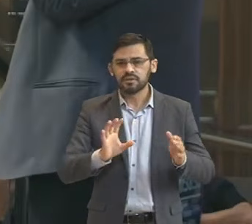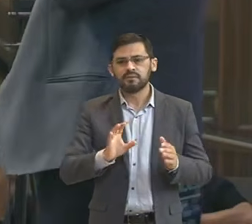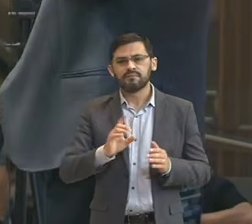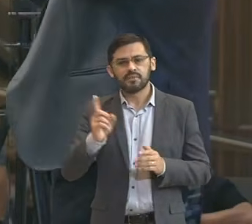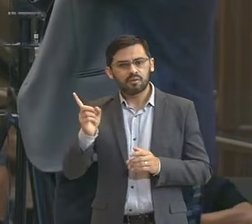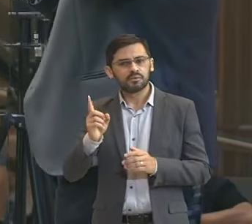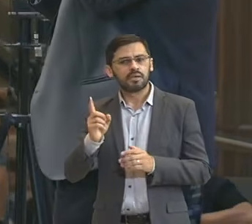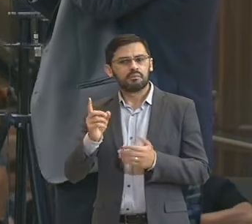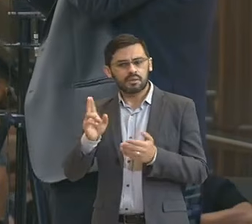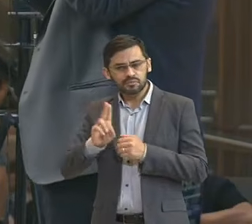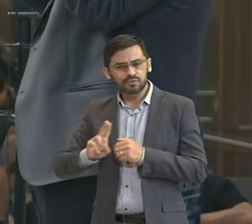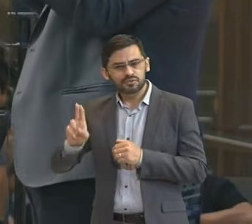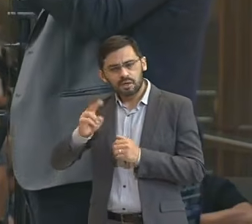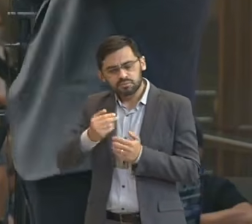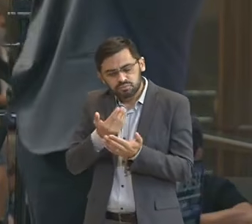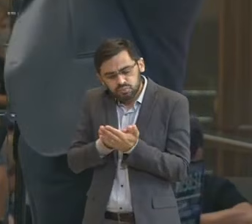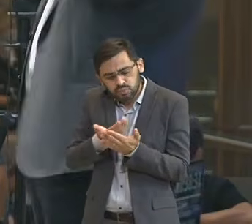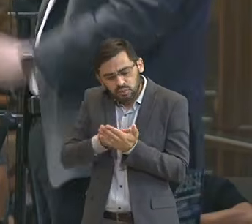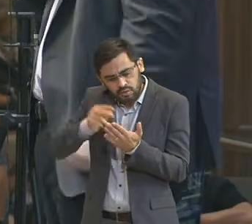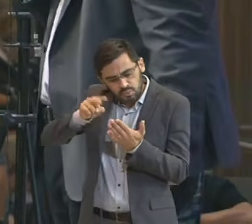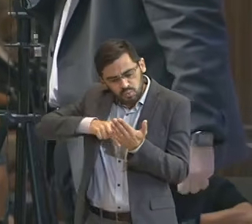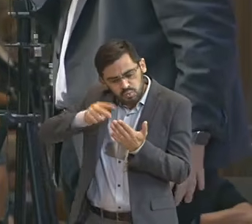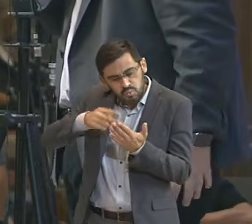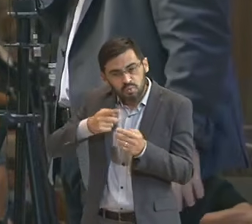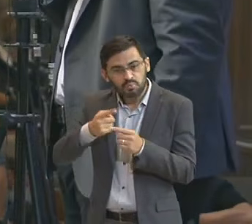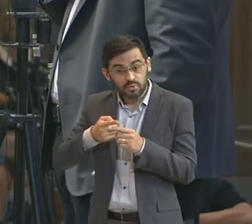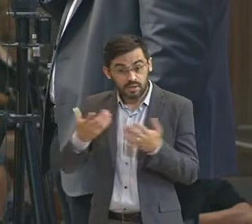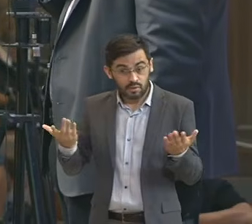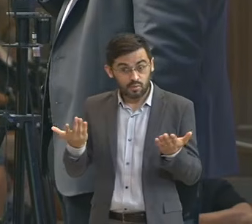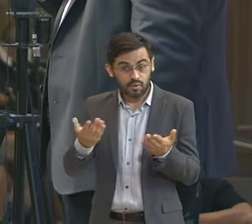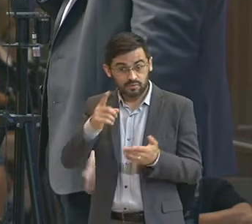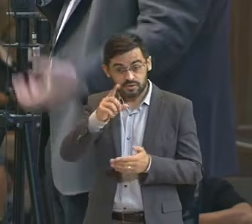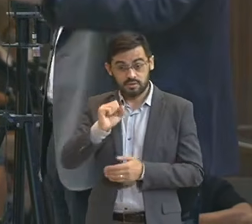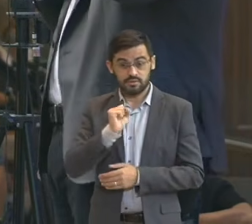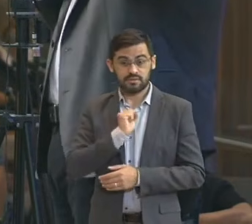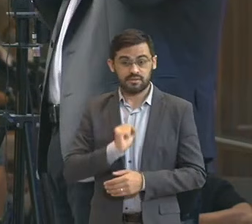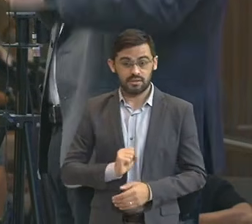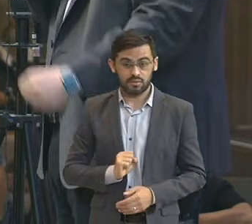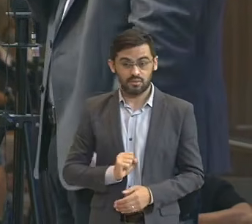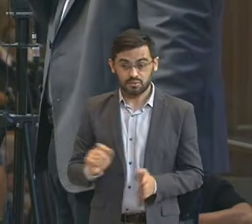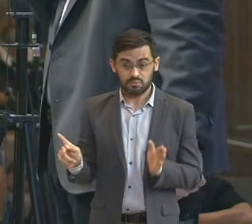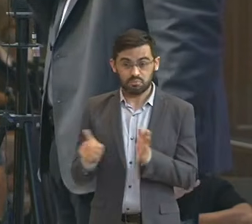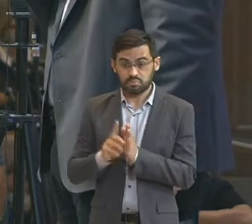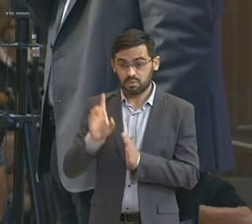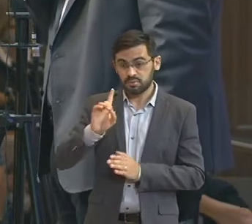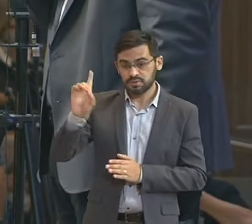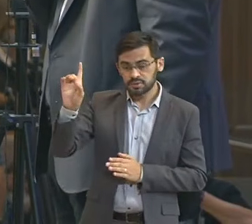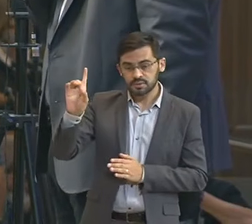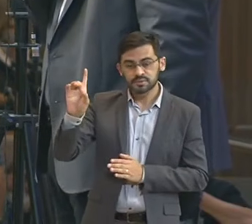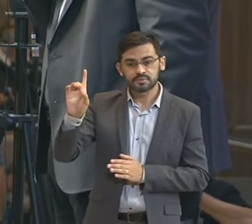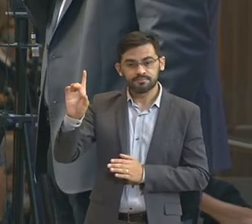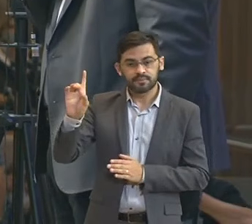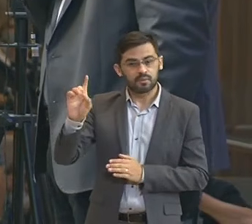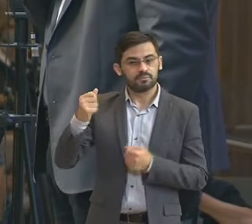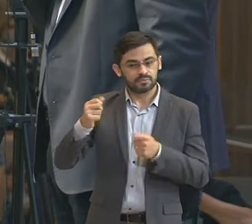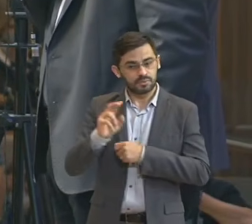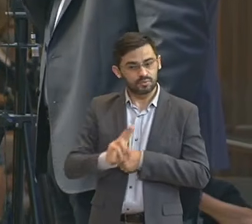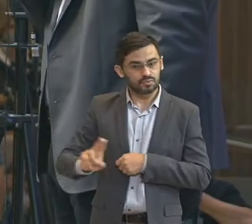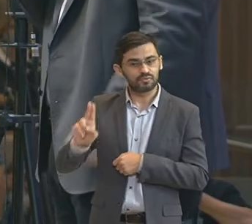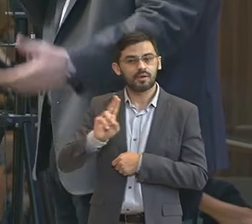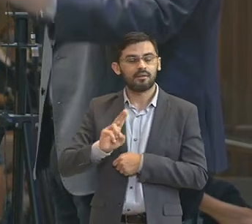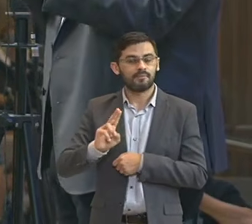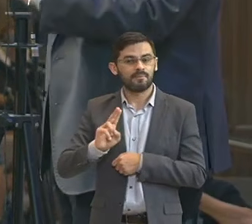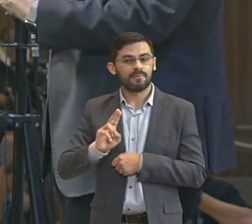sua ferramenta. Você virou sacerdote de Deus agora. Você está com a ferramenta sacerdotal,